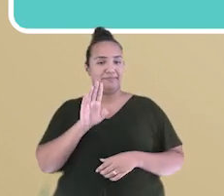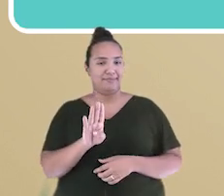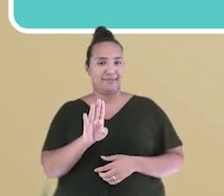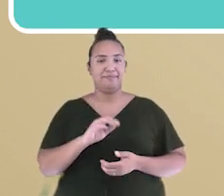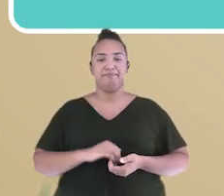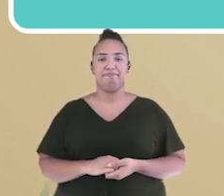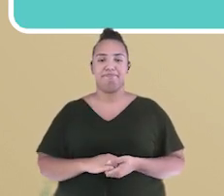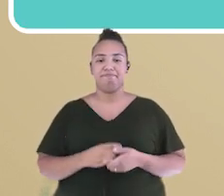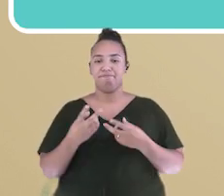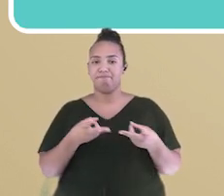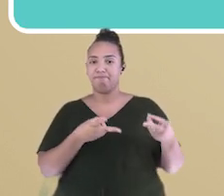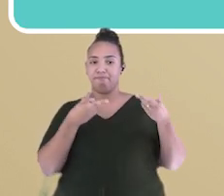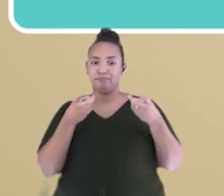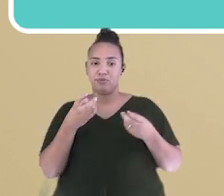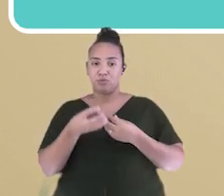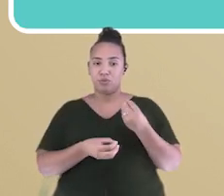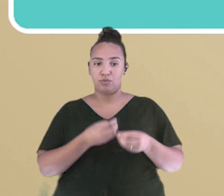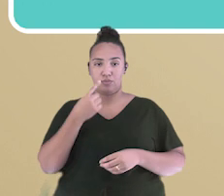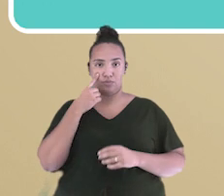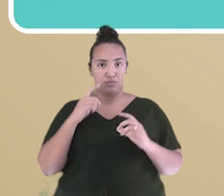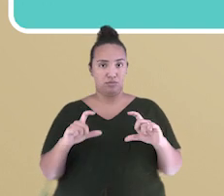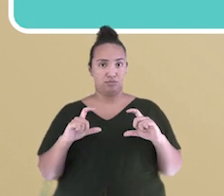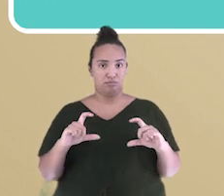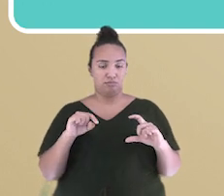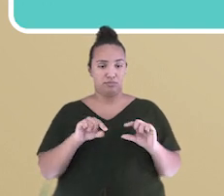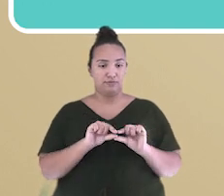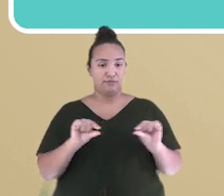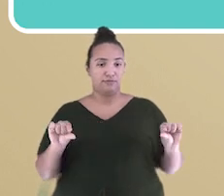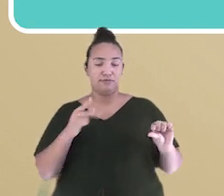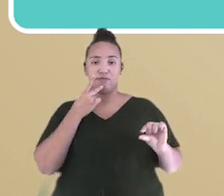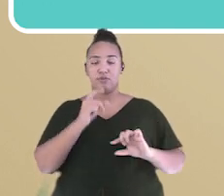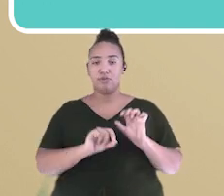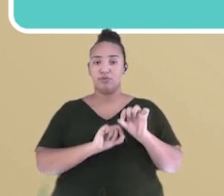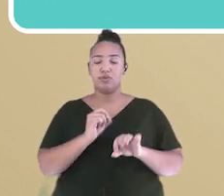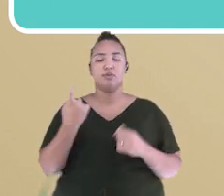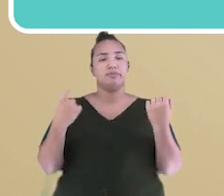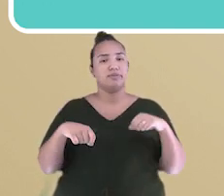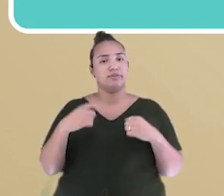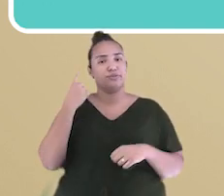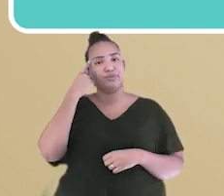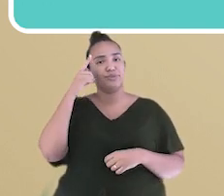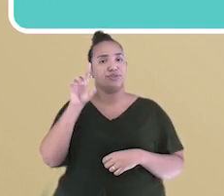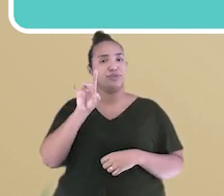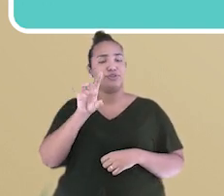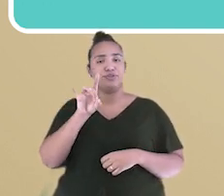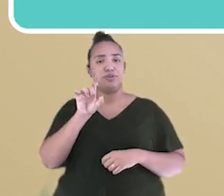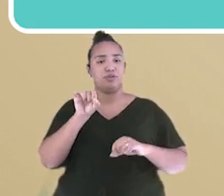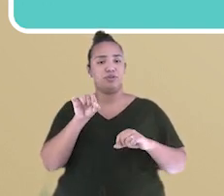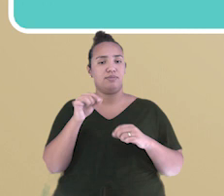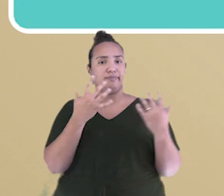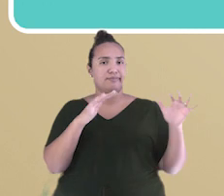é a letra B. Percebemos isso no segundo parágrafo, que nos leva a refletir que essa data não